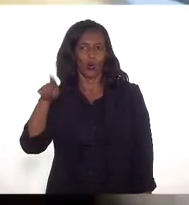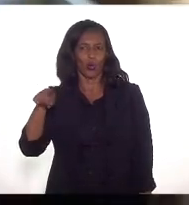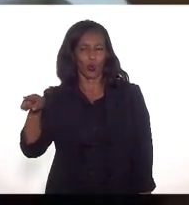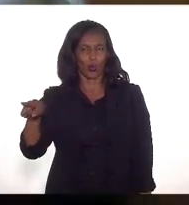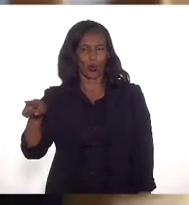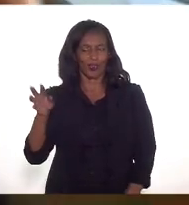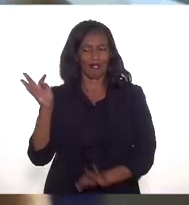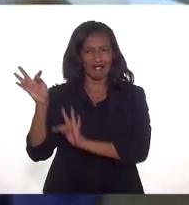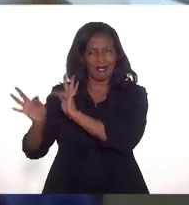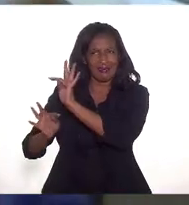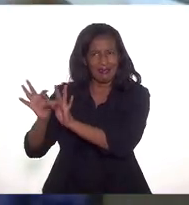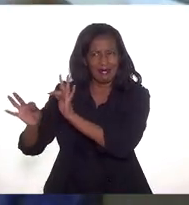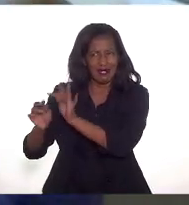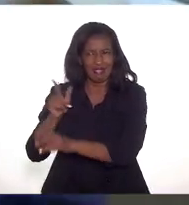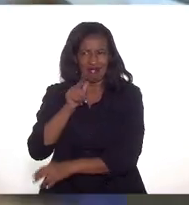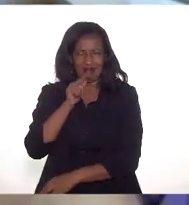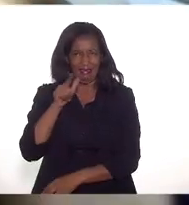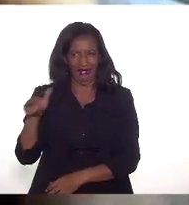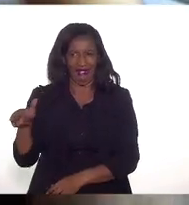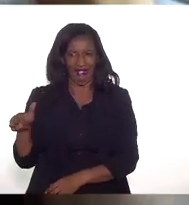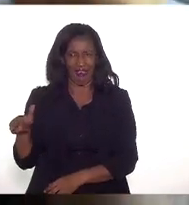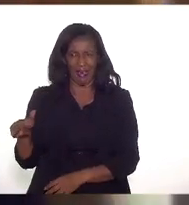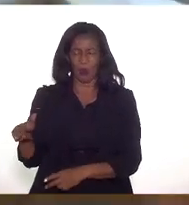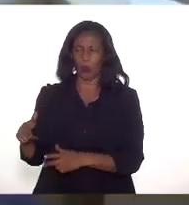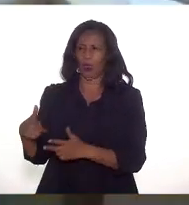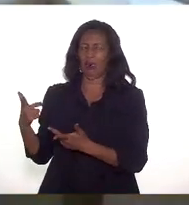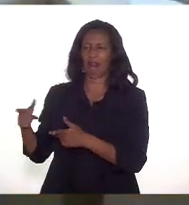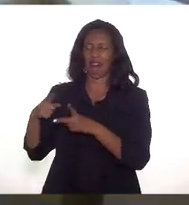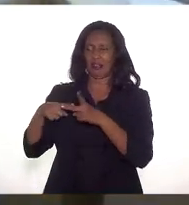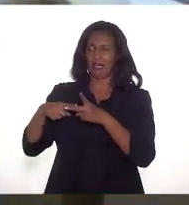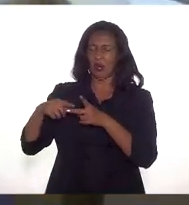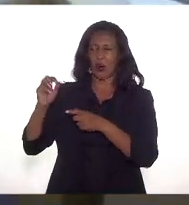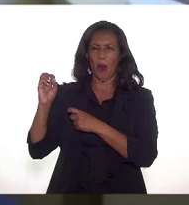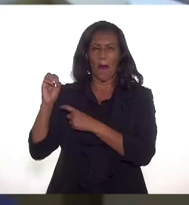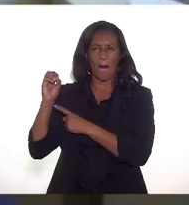raspadores, requalificação dos sistemas, mais o